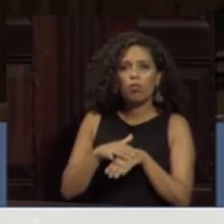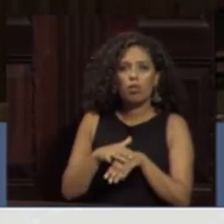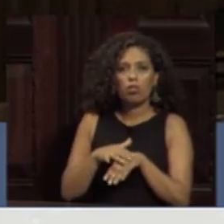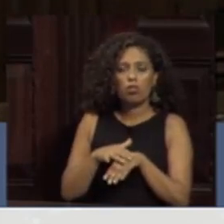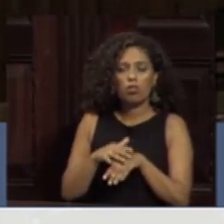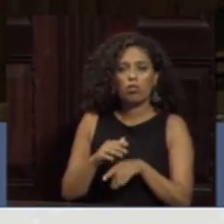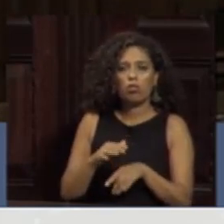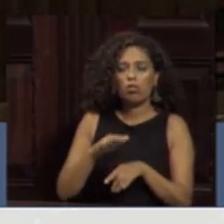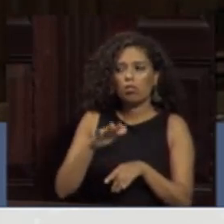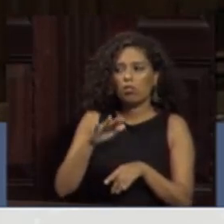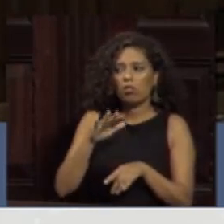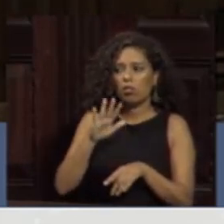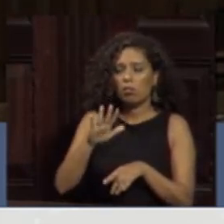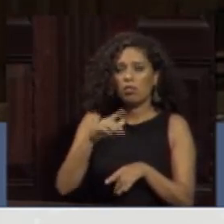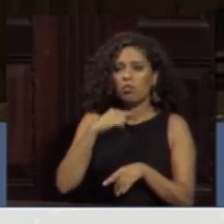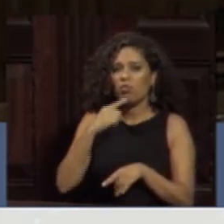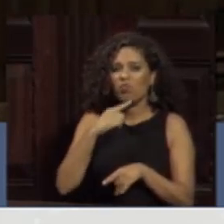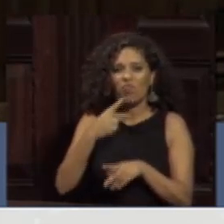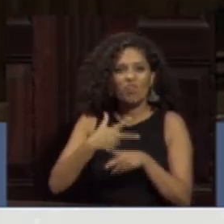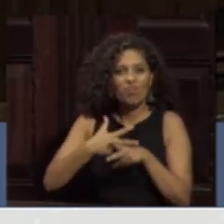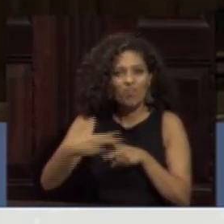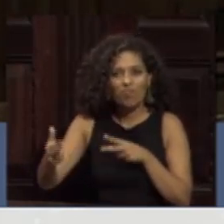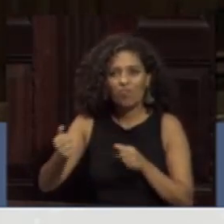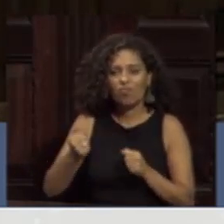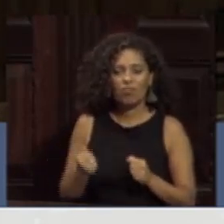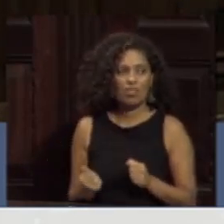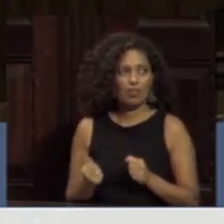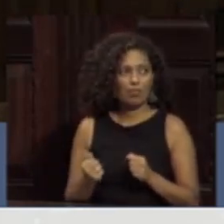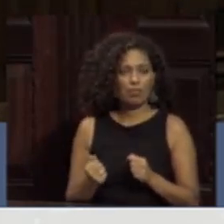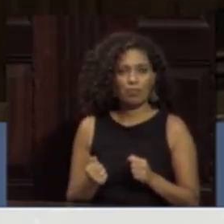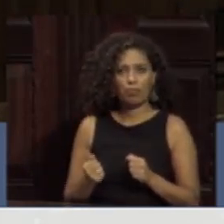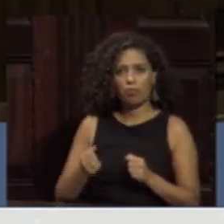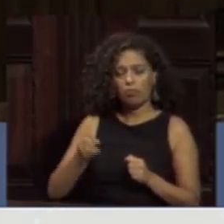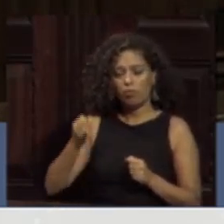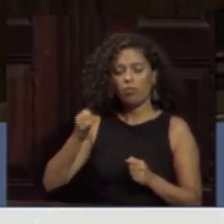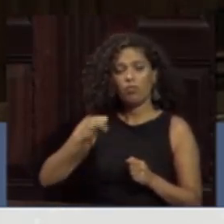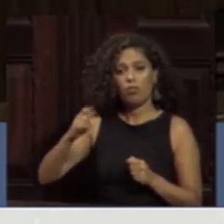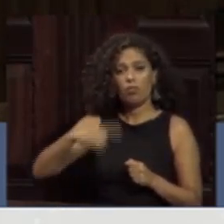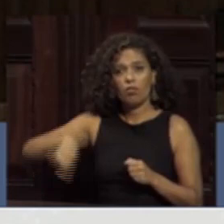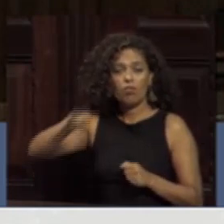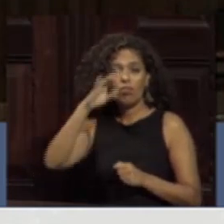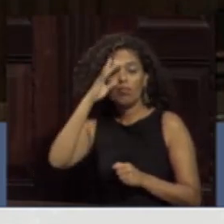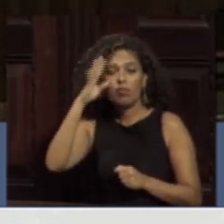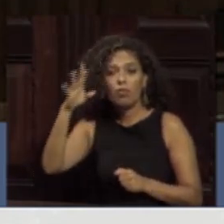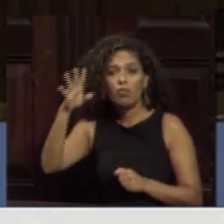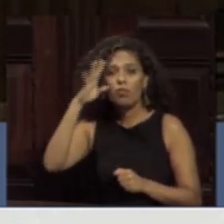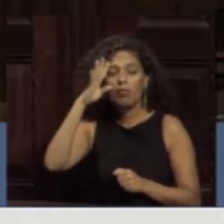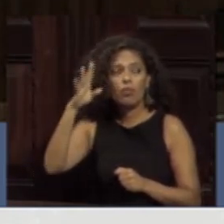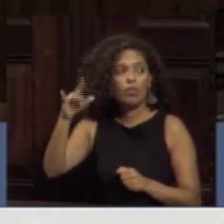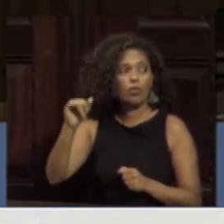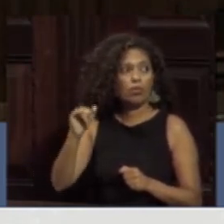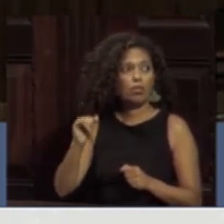ter sua vida salva. Se nós considerarmos que